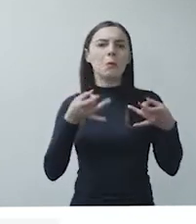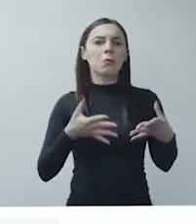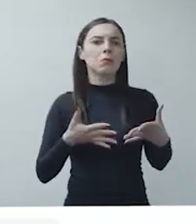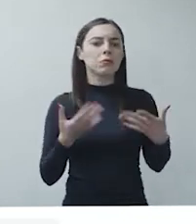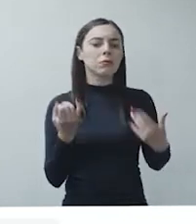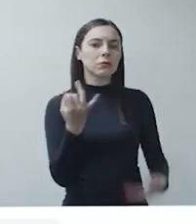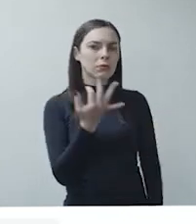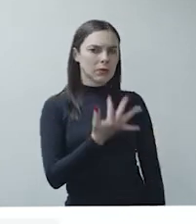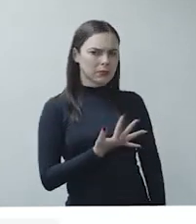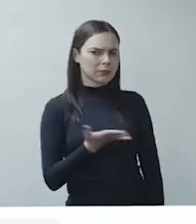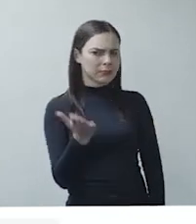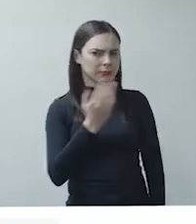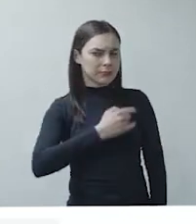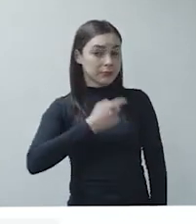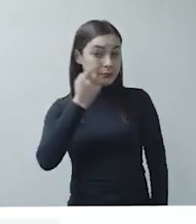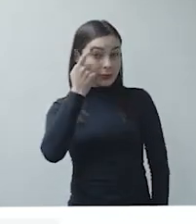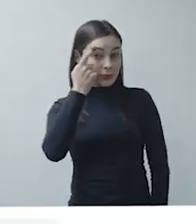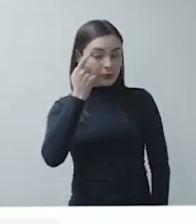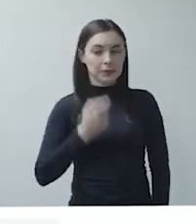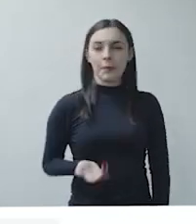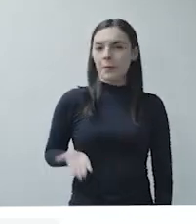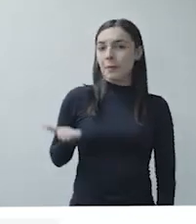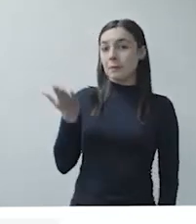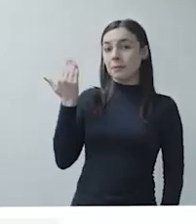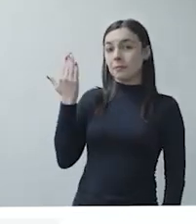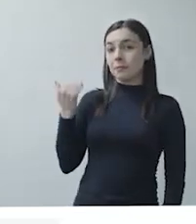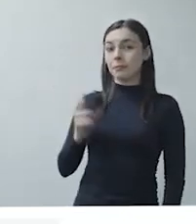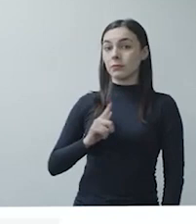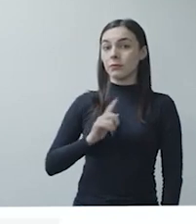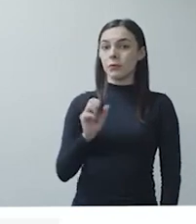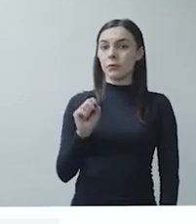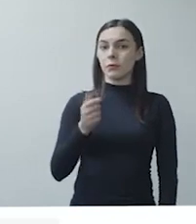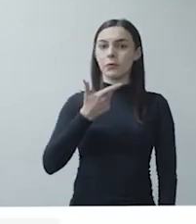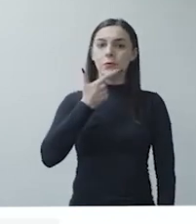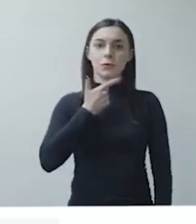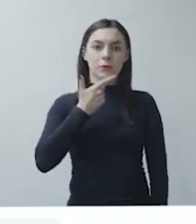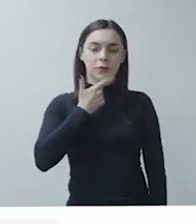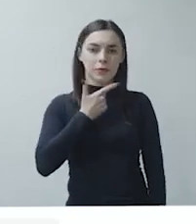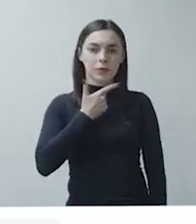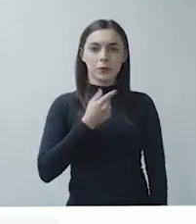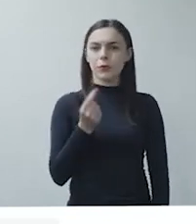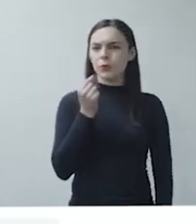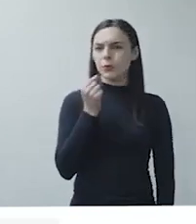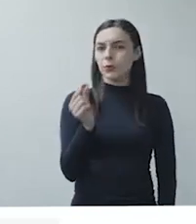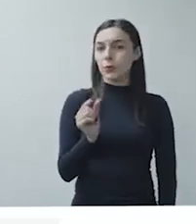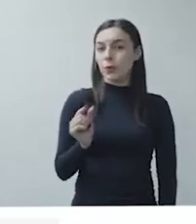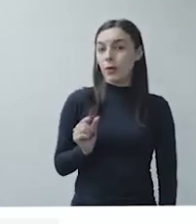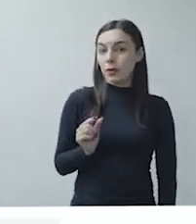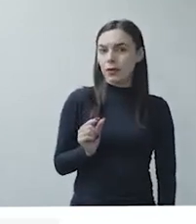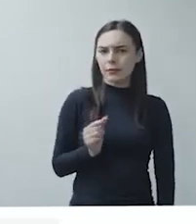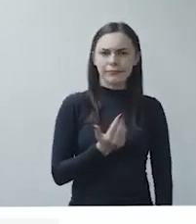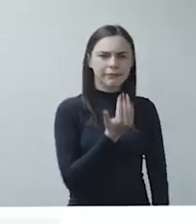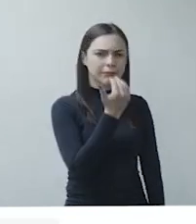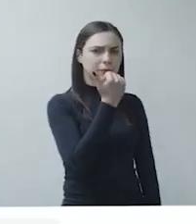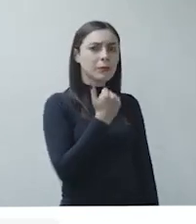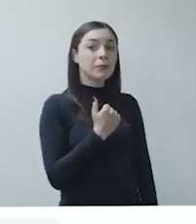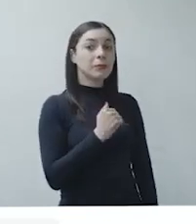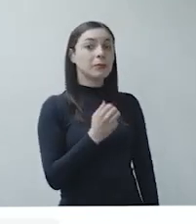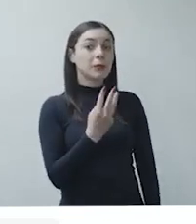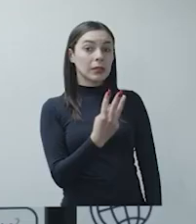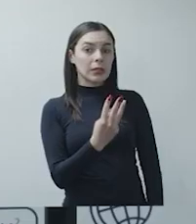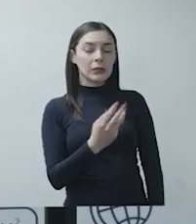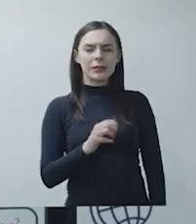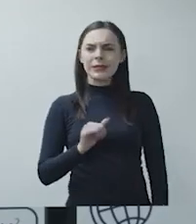pensar. Havia 8 queijos e o ratinho comeu 3. Se